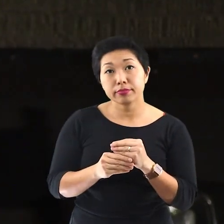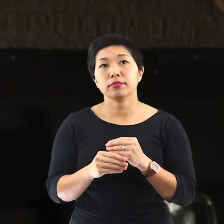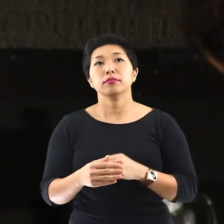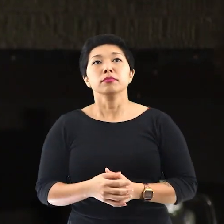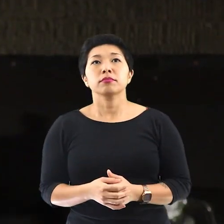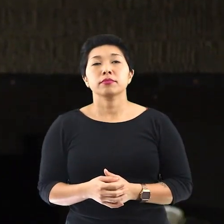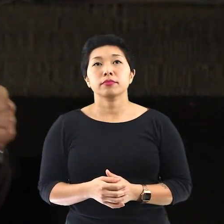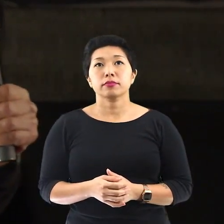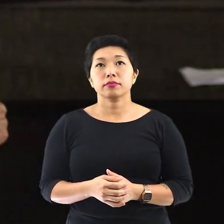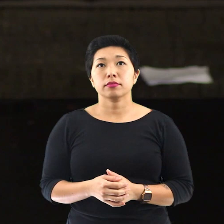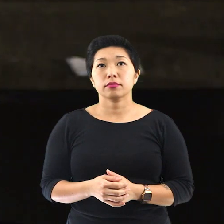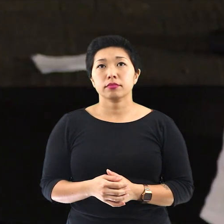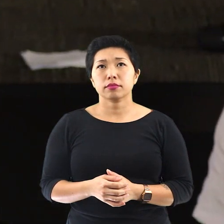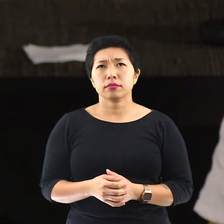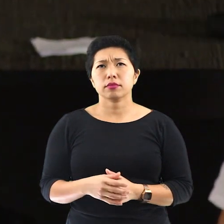portanto,